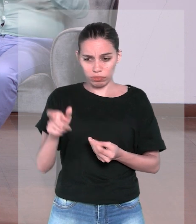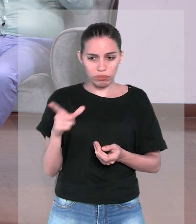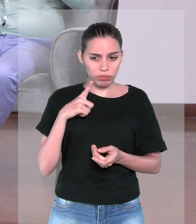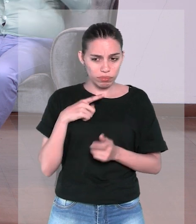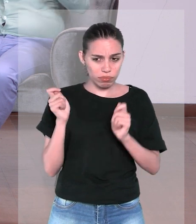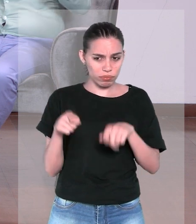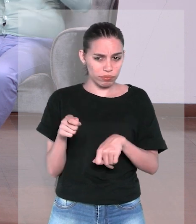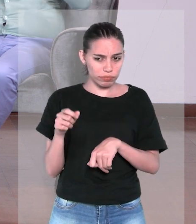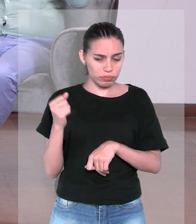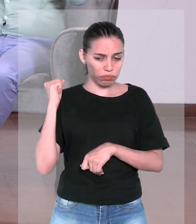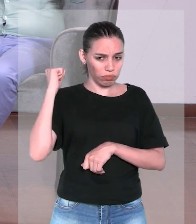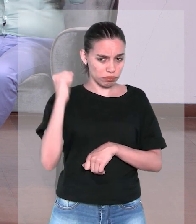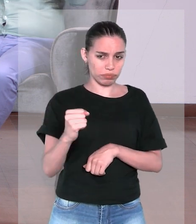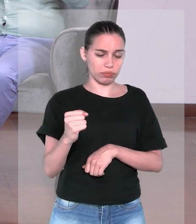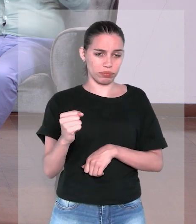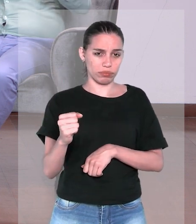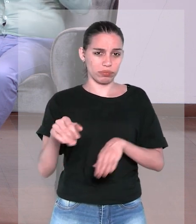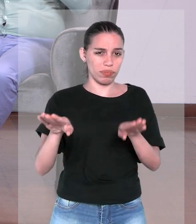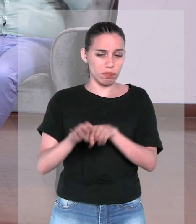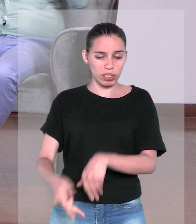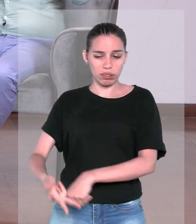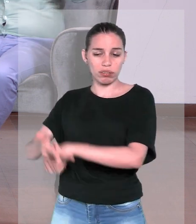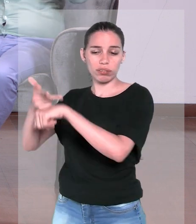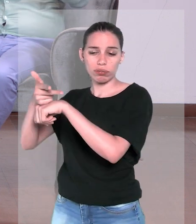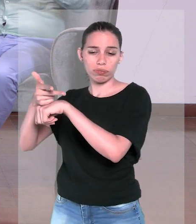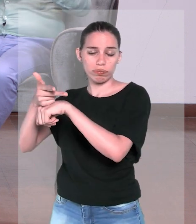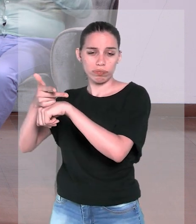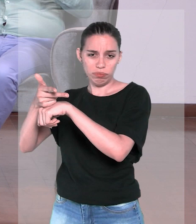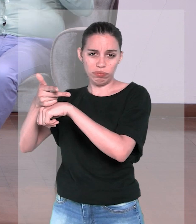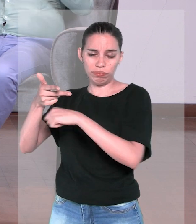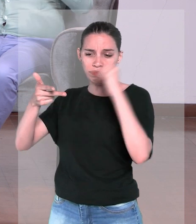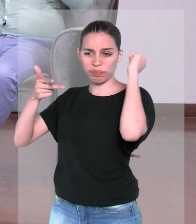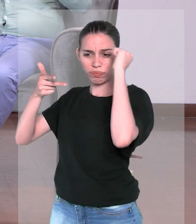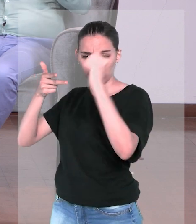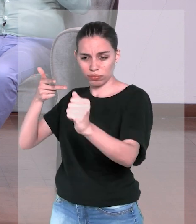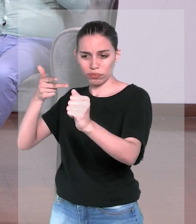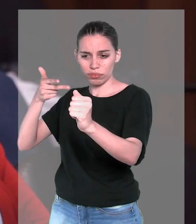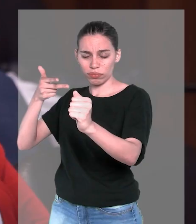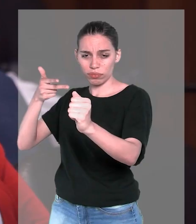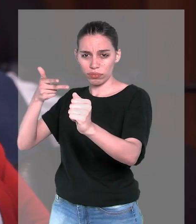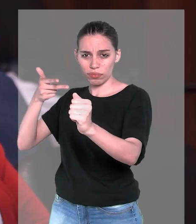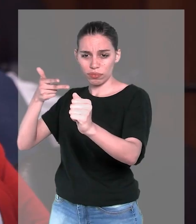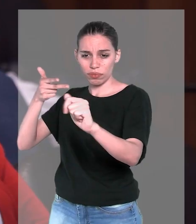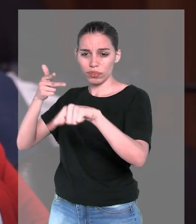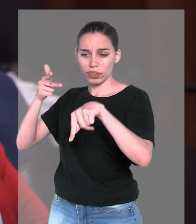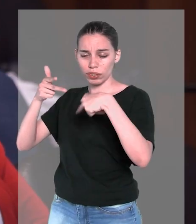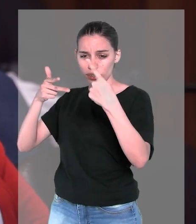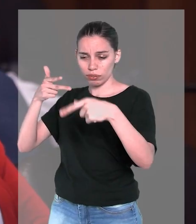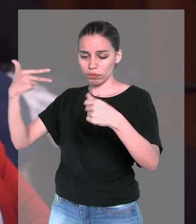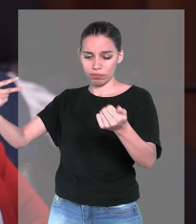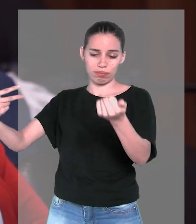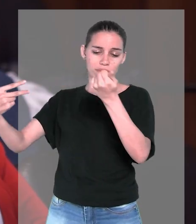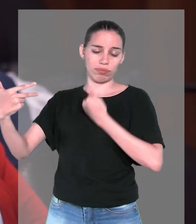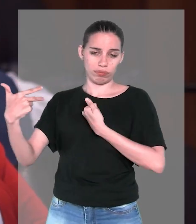escola, muito mais do que você colocar câmeras na escola, detetor de metal, você começar Na plateia,